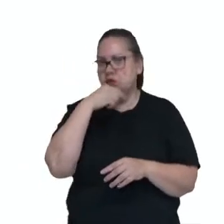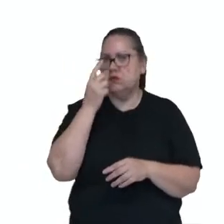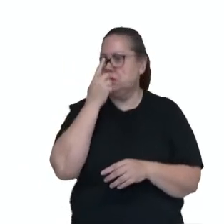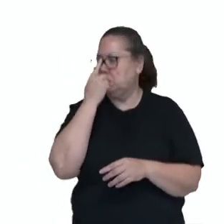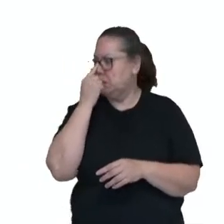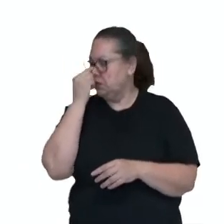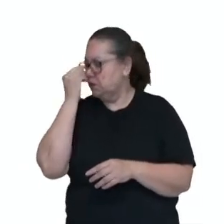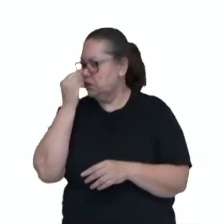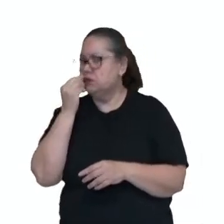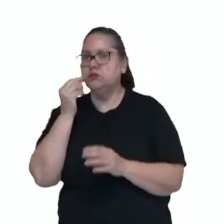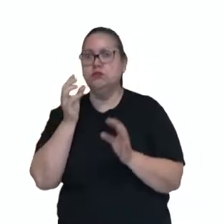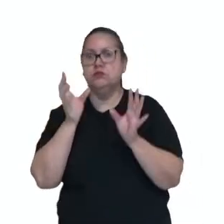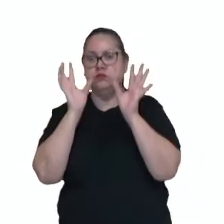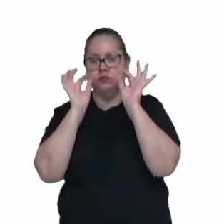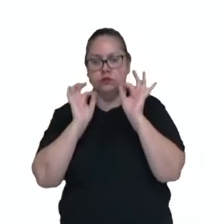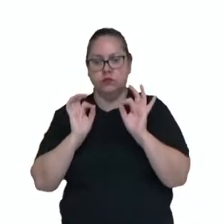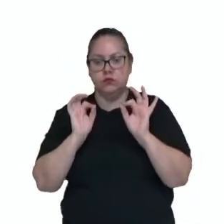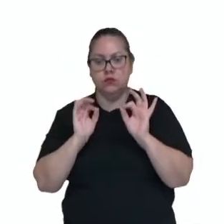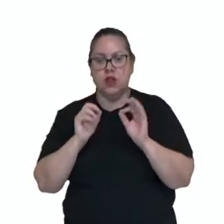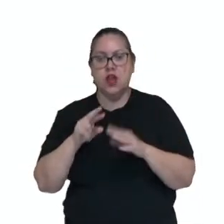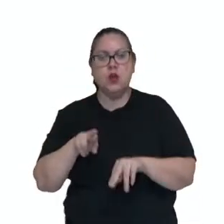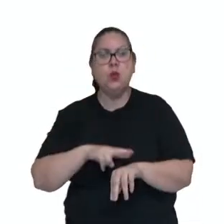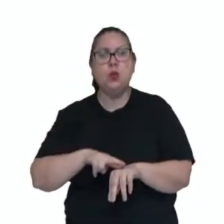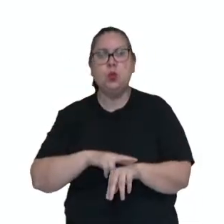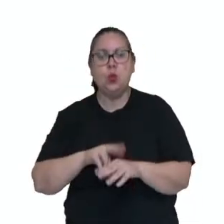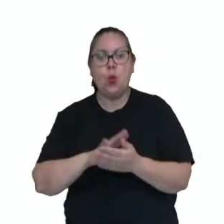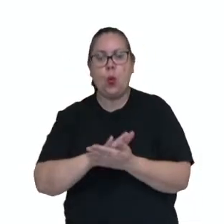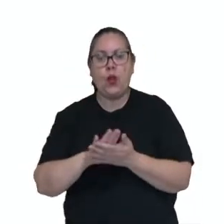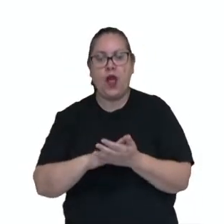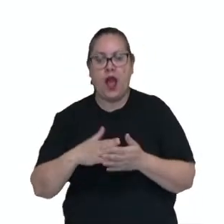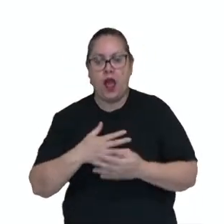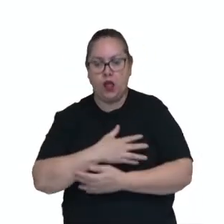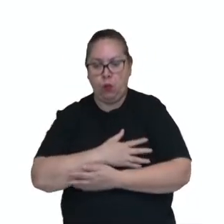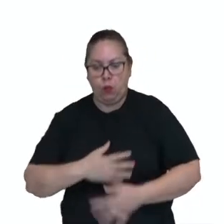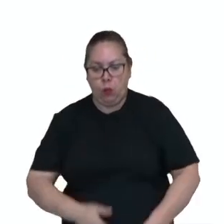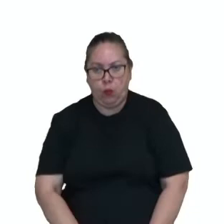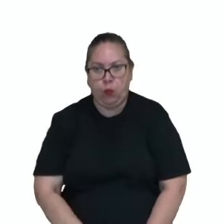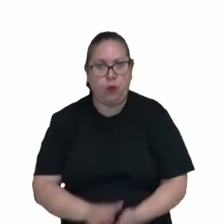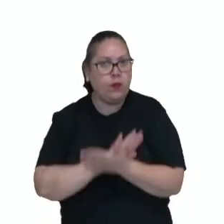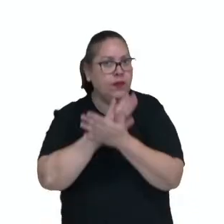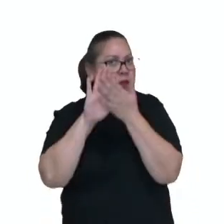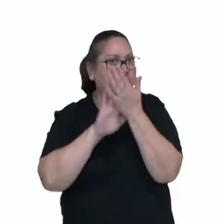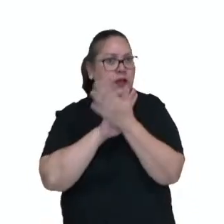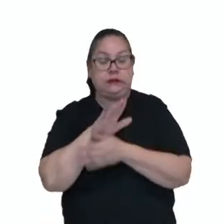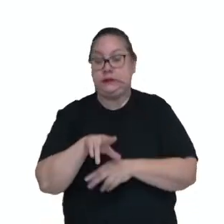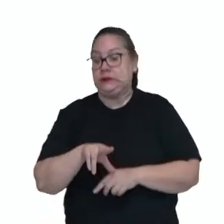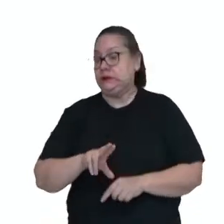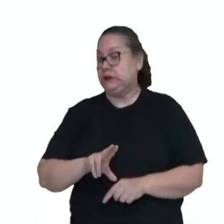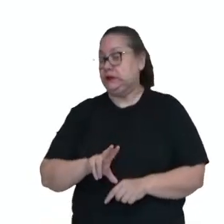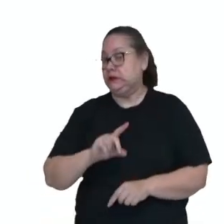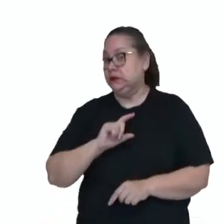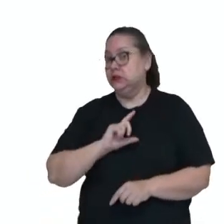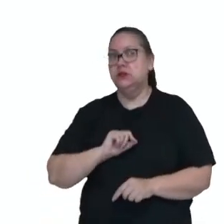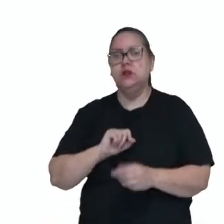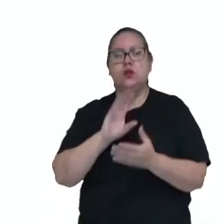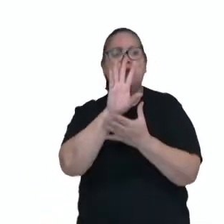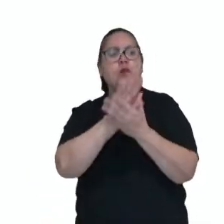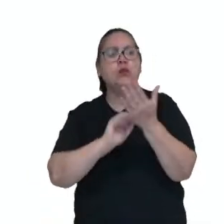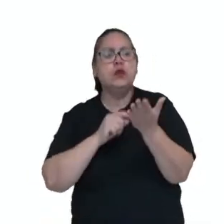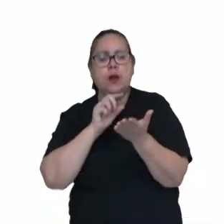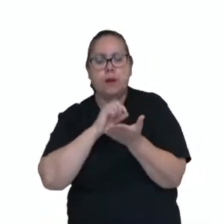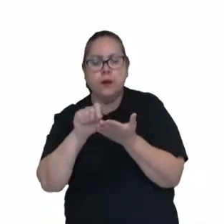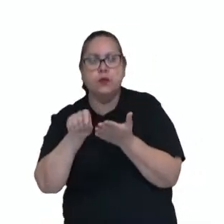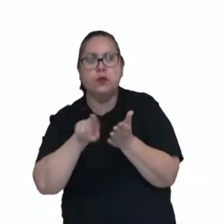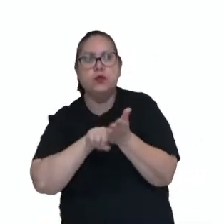narizes, bem feitos, andam nus, sem nenhuma cobertura. E agora é com vocês. Copie a pergunta do seu caderno e